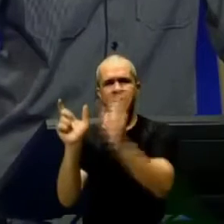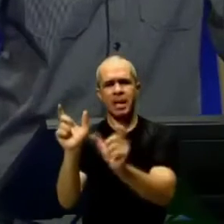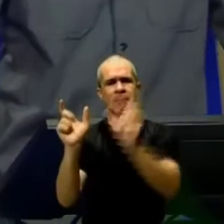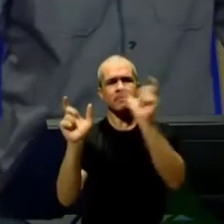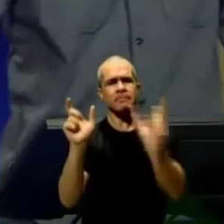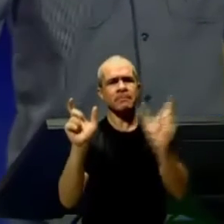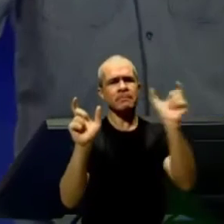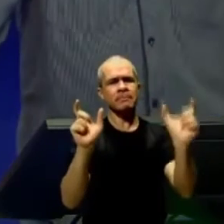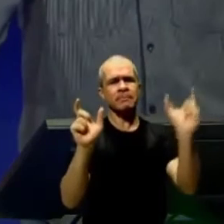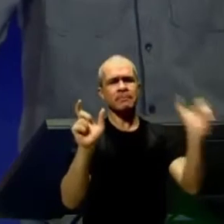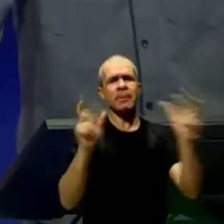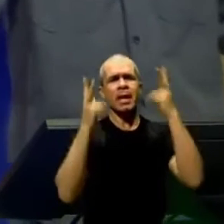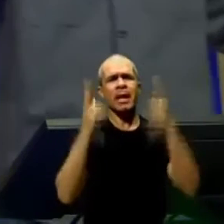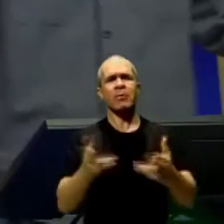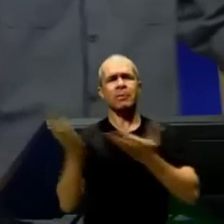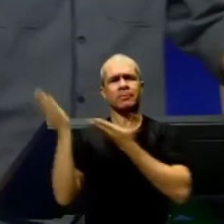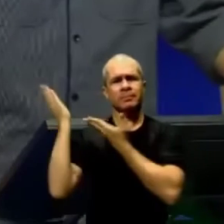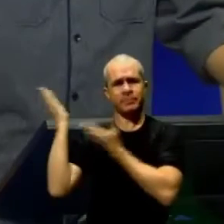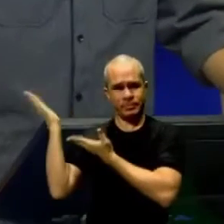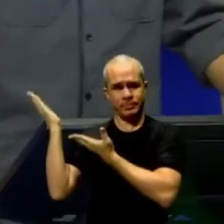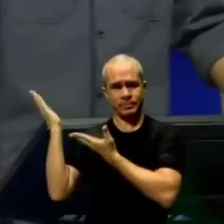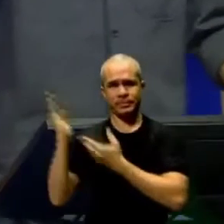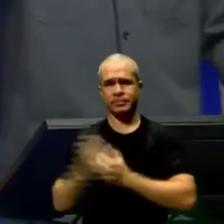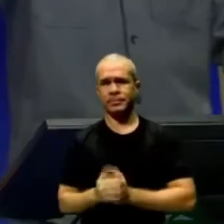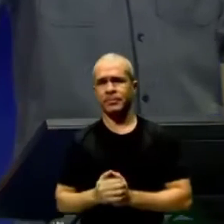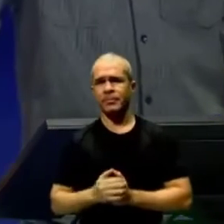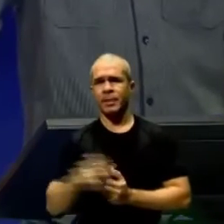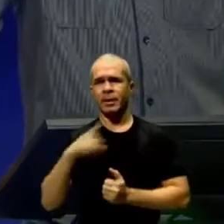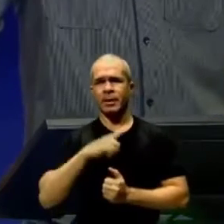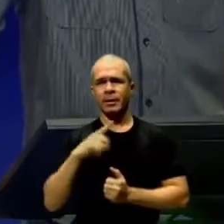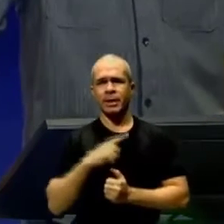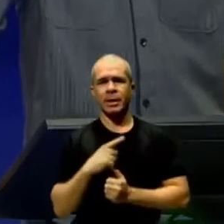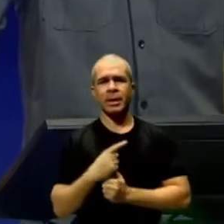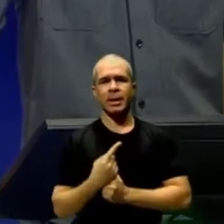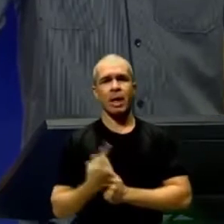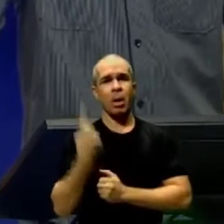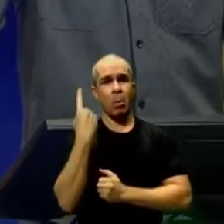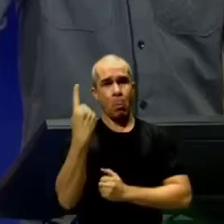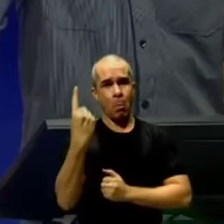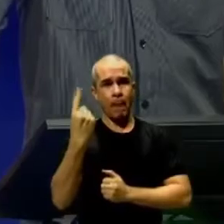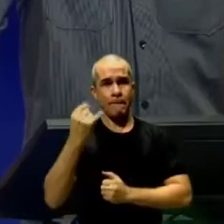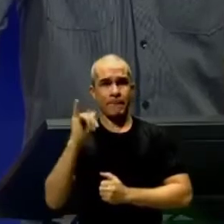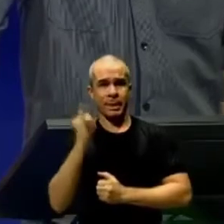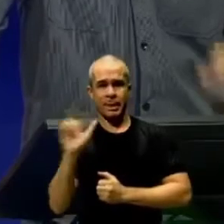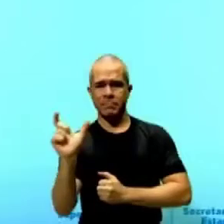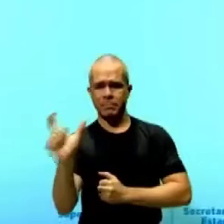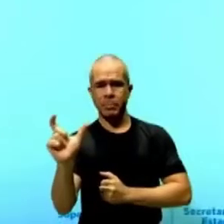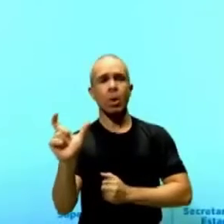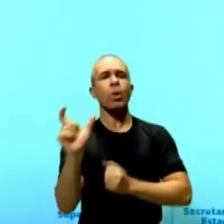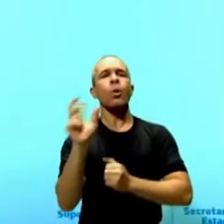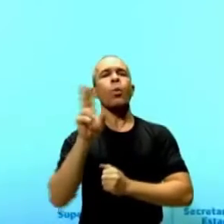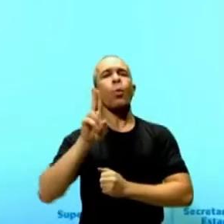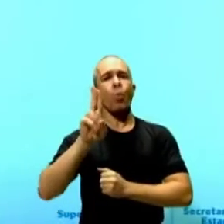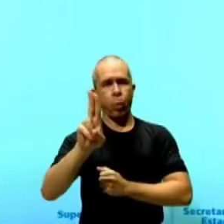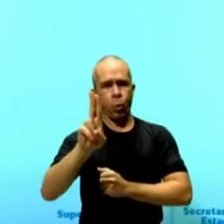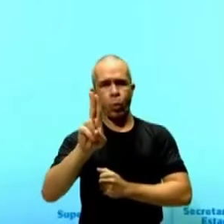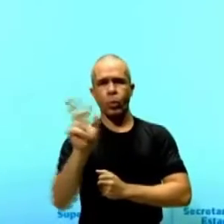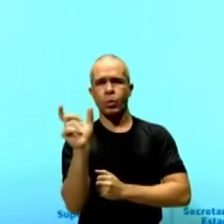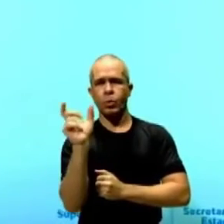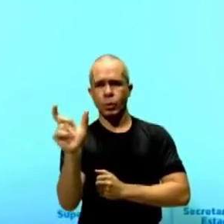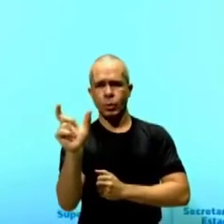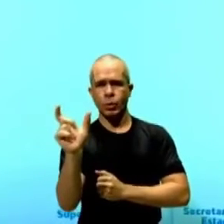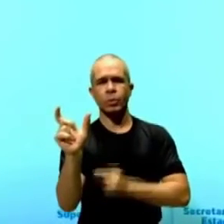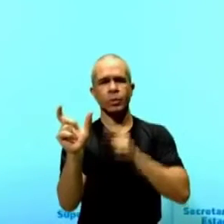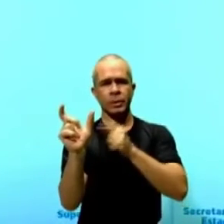aí. Observa que nessa associação eu tenho uma bateria representada por esse U, que dá uma voltagem para você ou